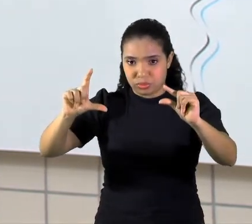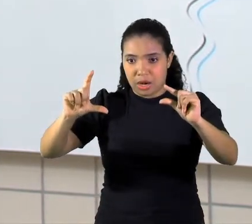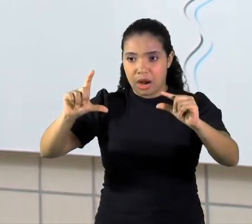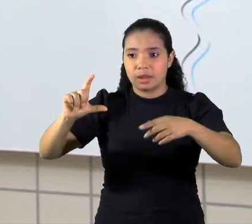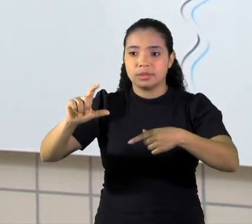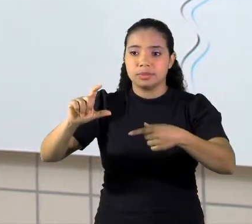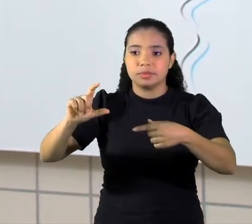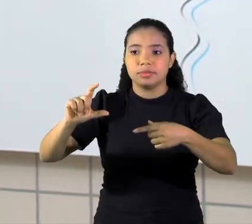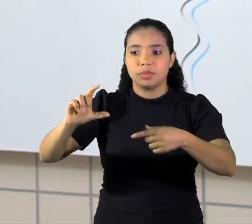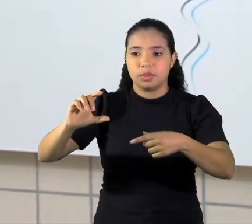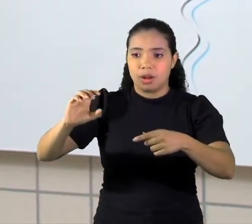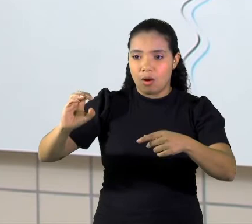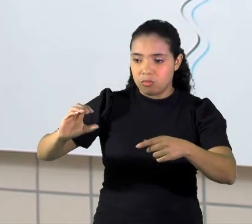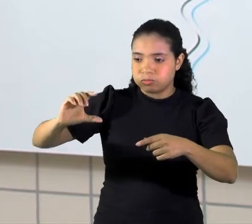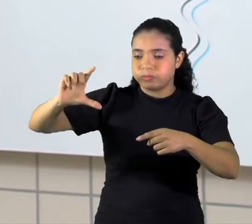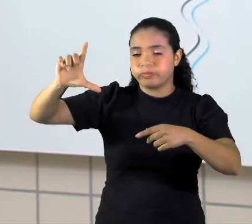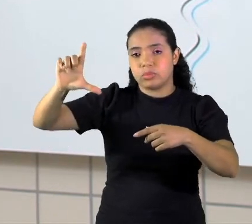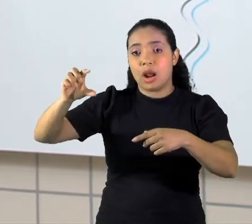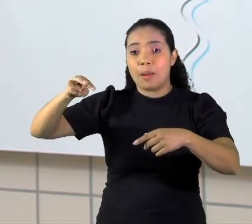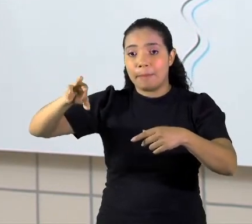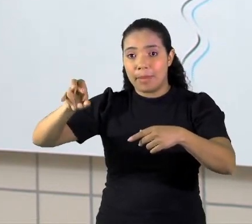Então, cateto maior